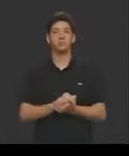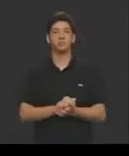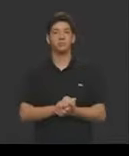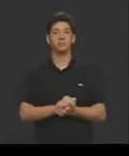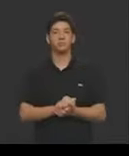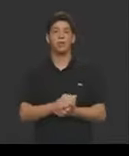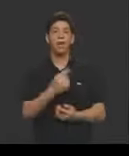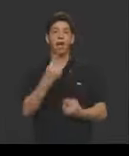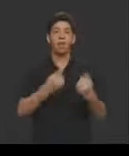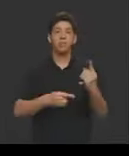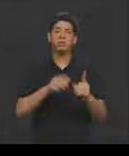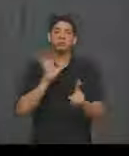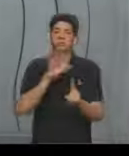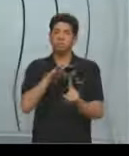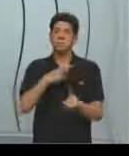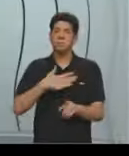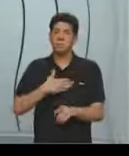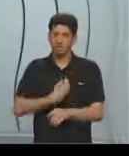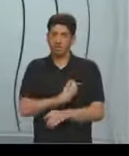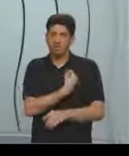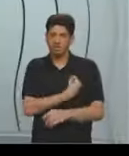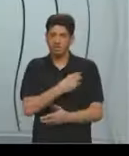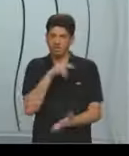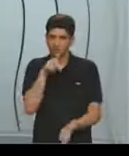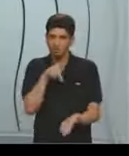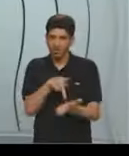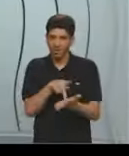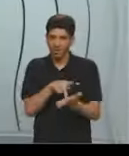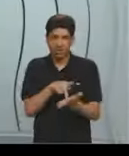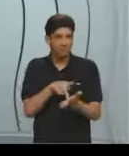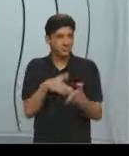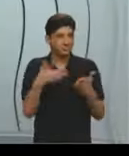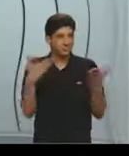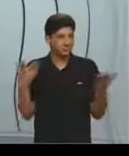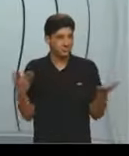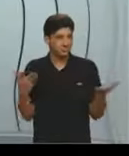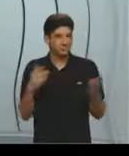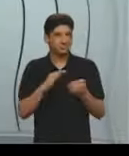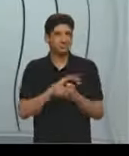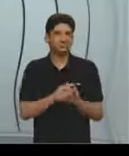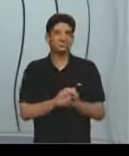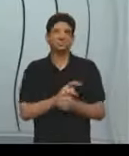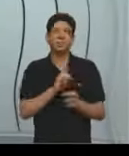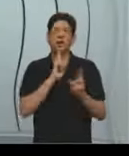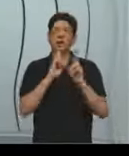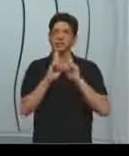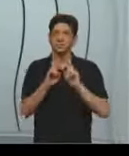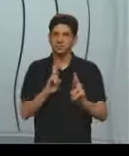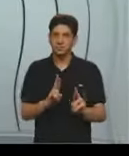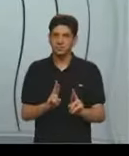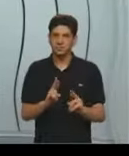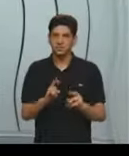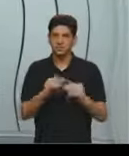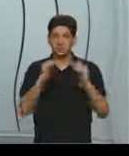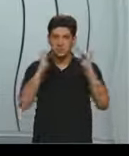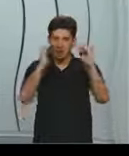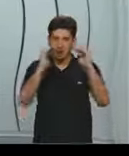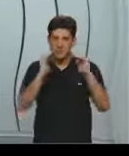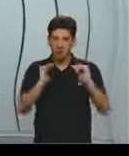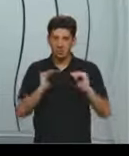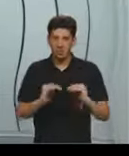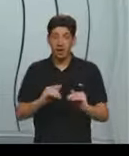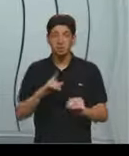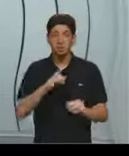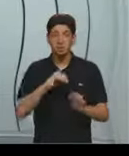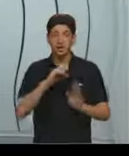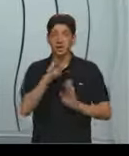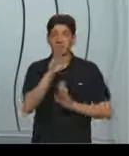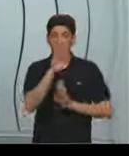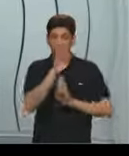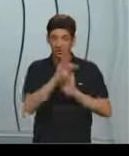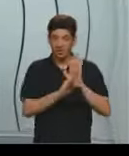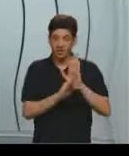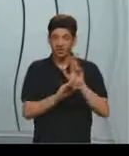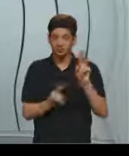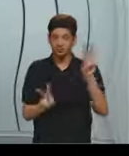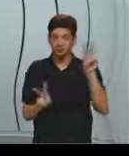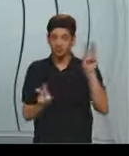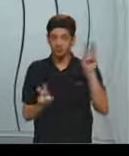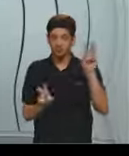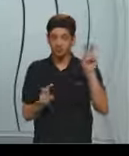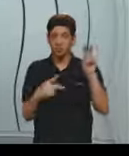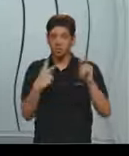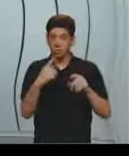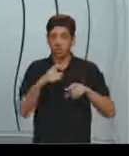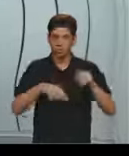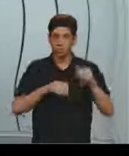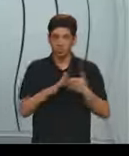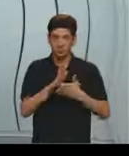que a política influencia de fato na minha vida né para responder isso hoje eu trouxe aqui um texto que está presente no pé que você pode revisitar